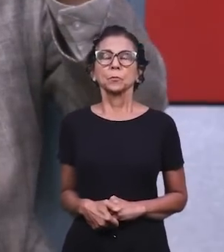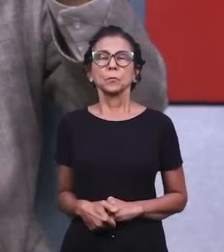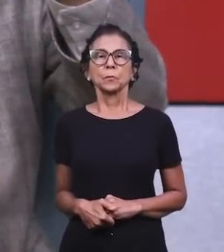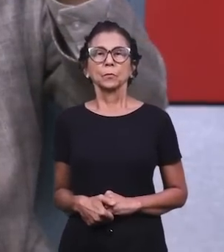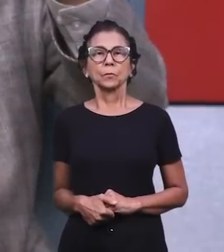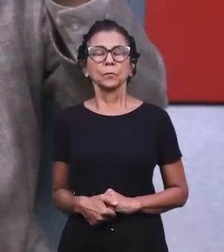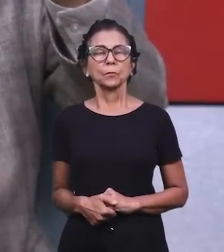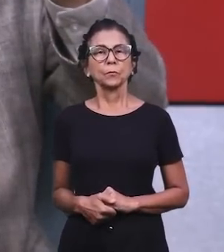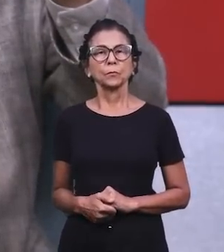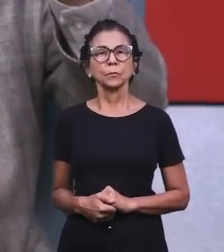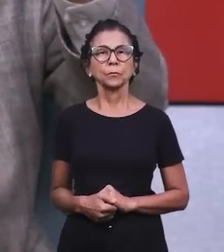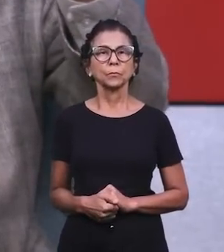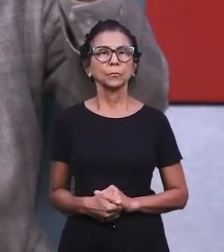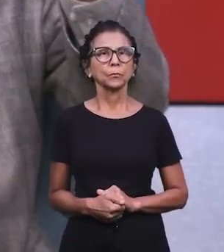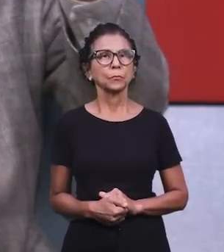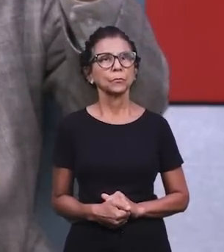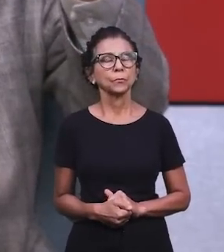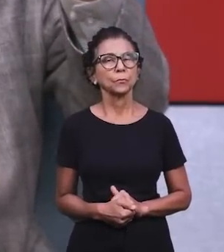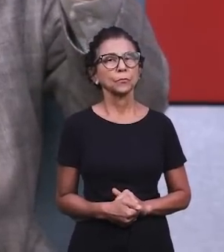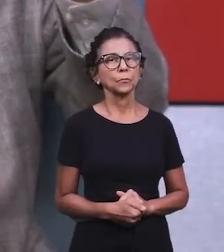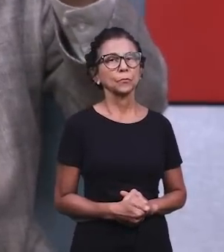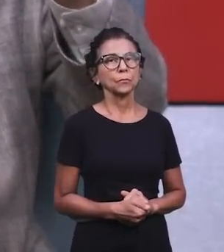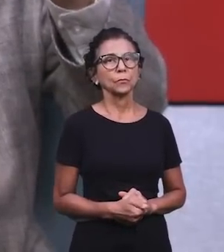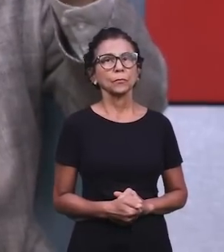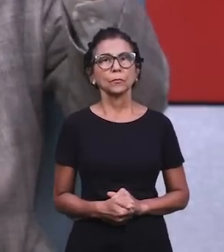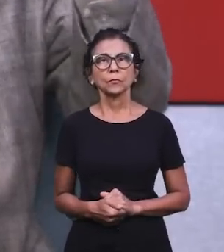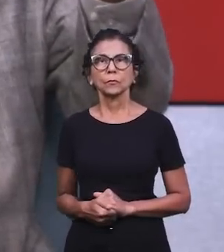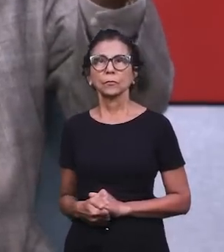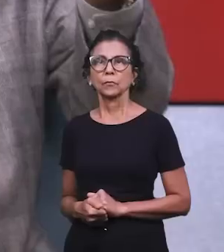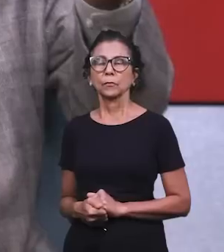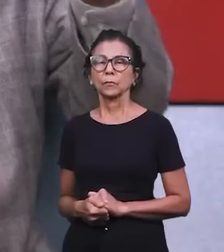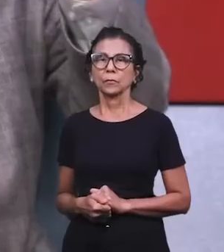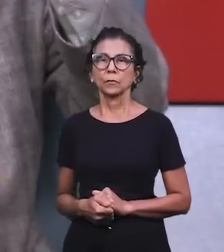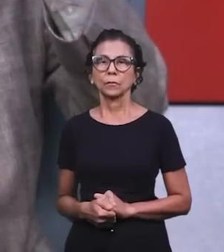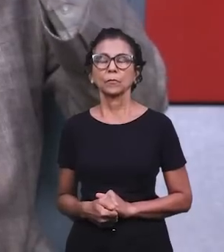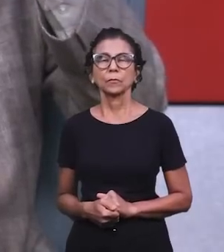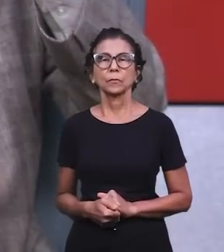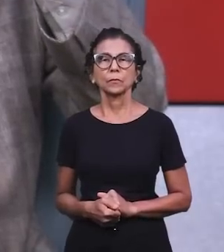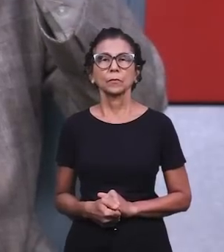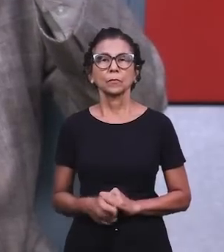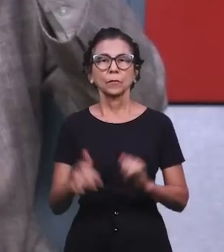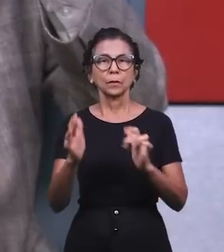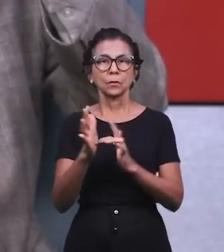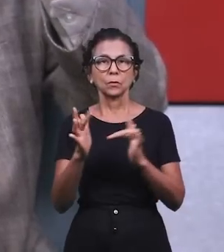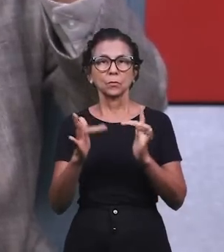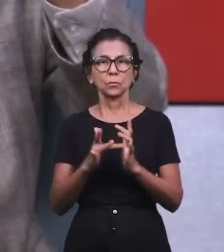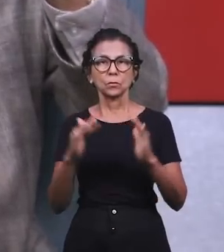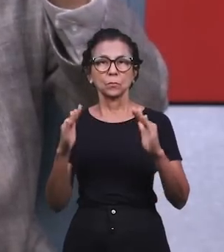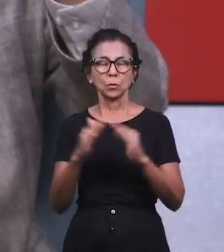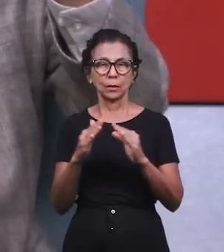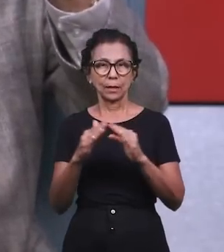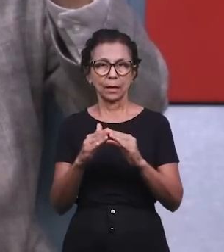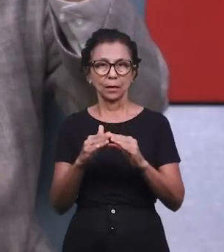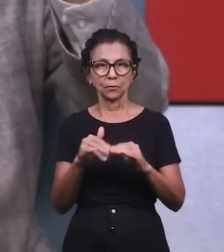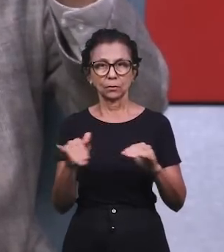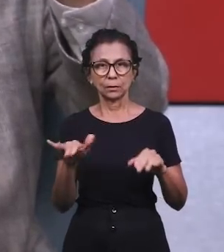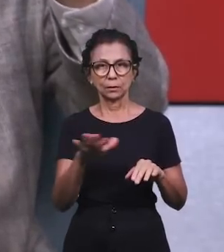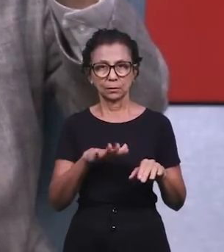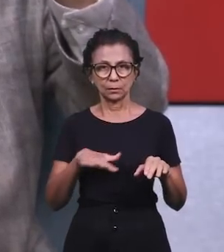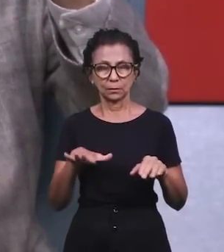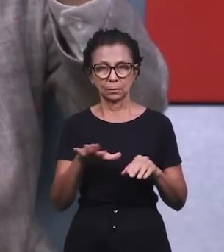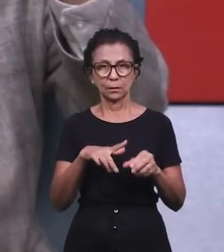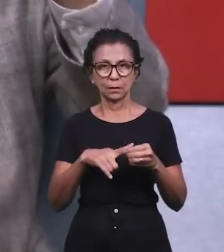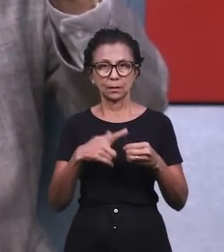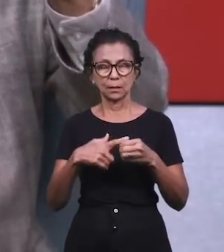Cafarnaum era a cidade que Jesus foi criado. Jesus morava em Cafarnaum, né? Todos os irmãos se